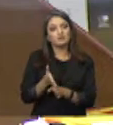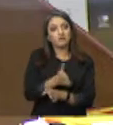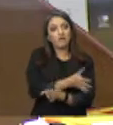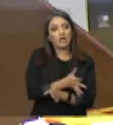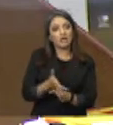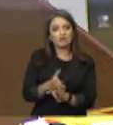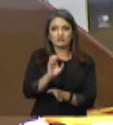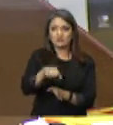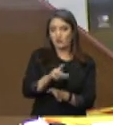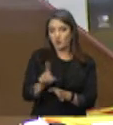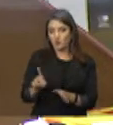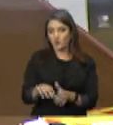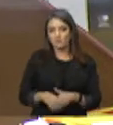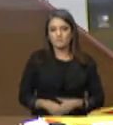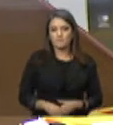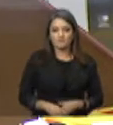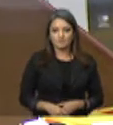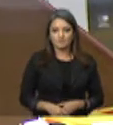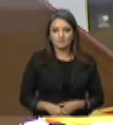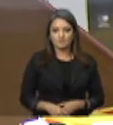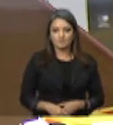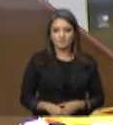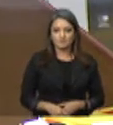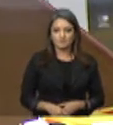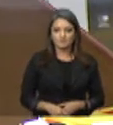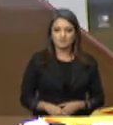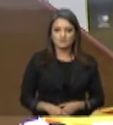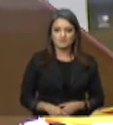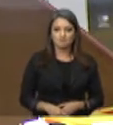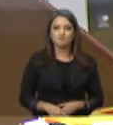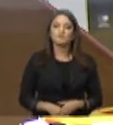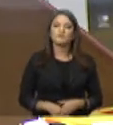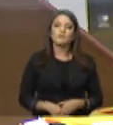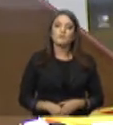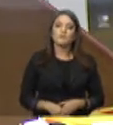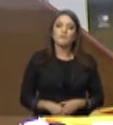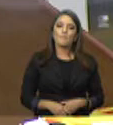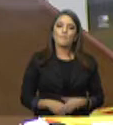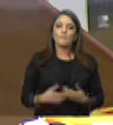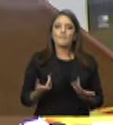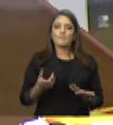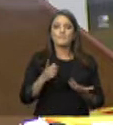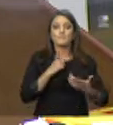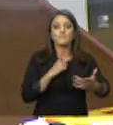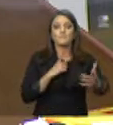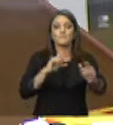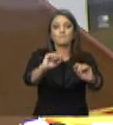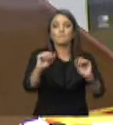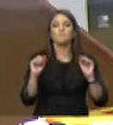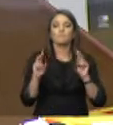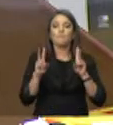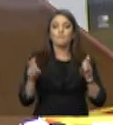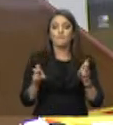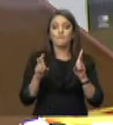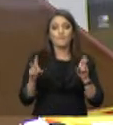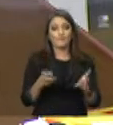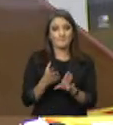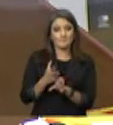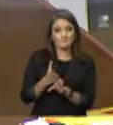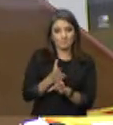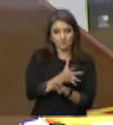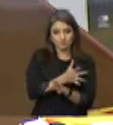2021 a voluntas legislatoris na retroação da Lei 14.232 1021